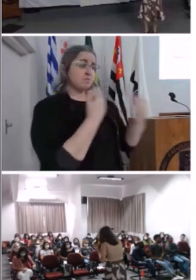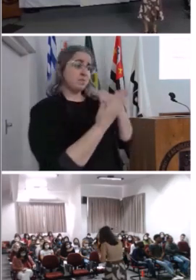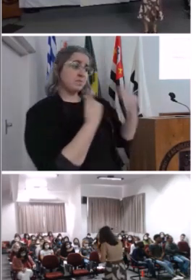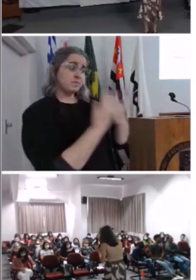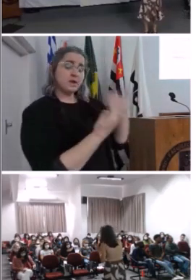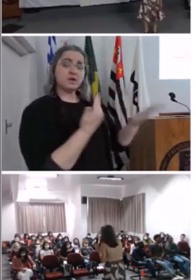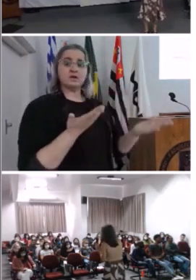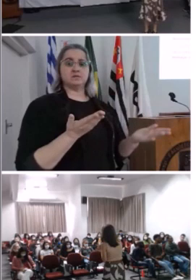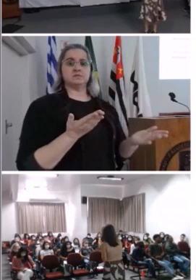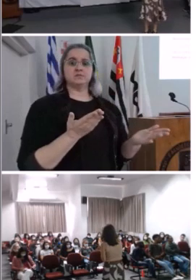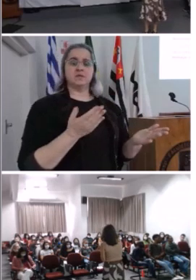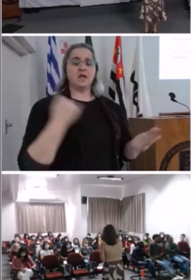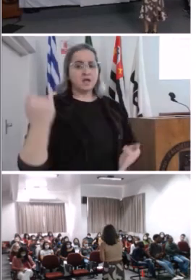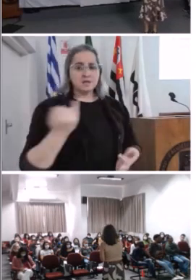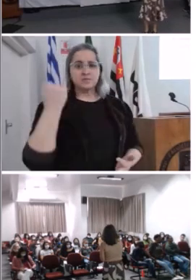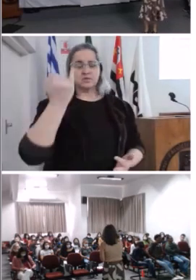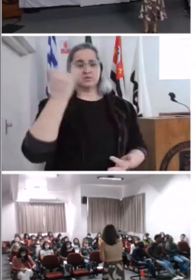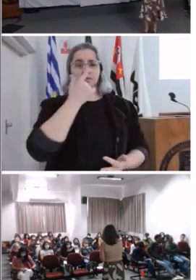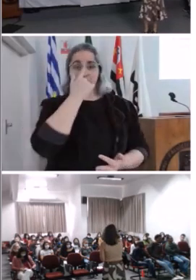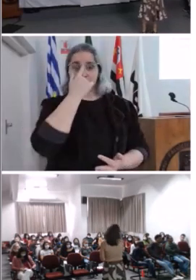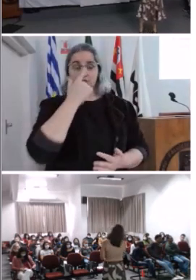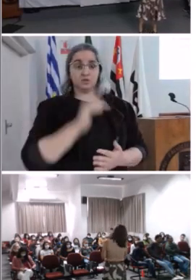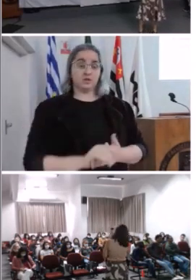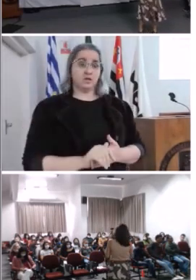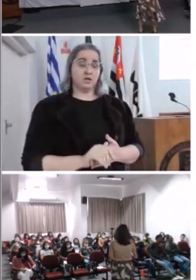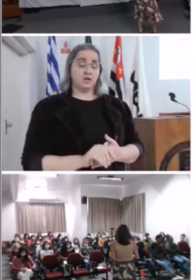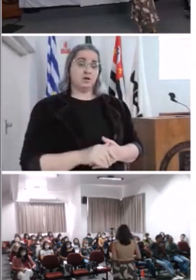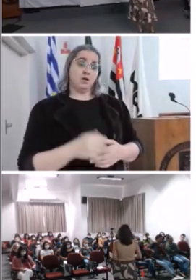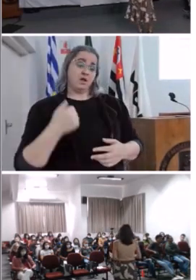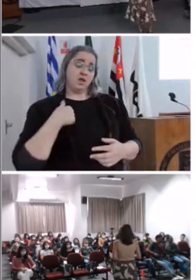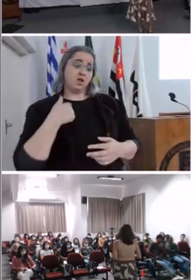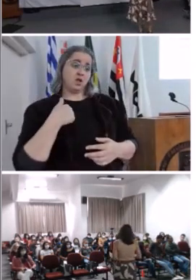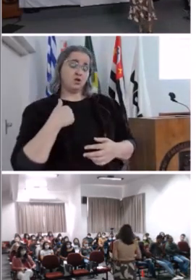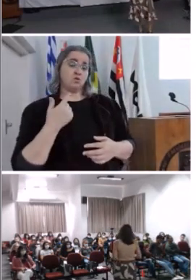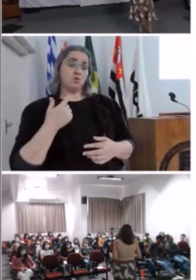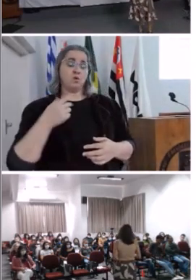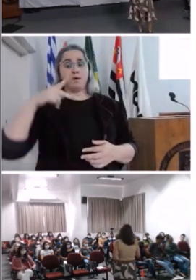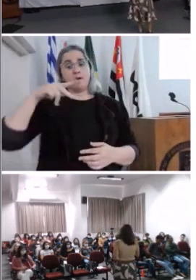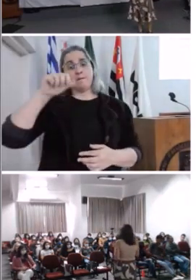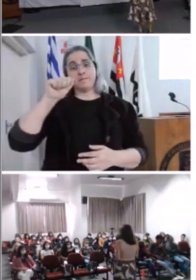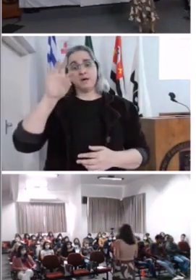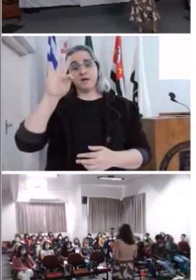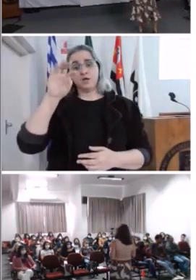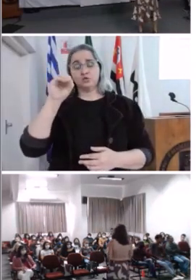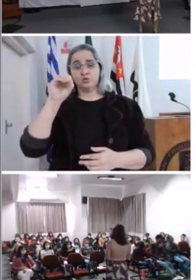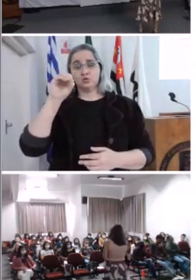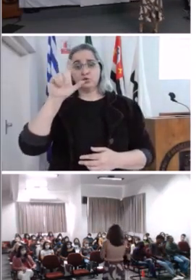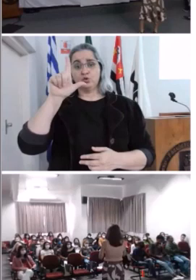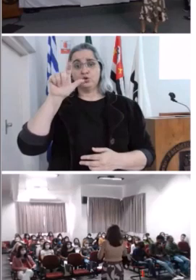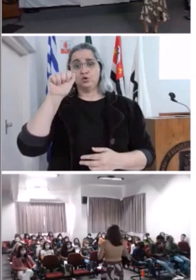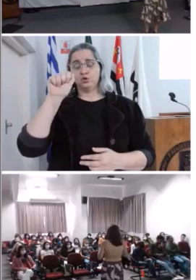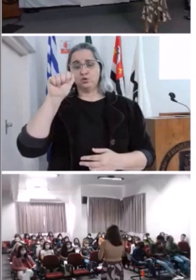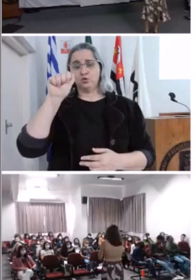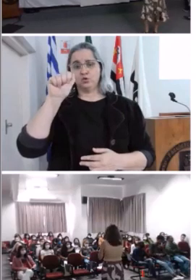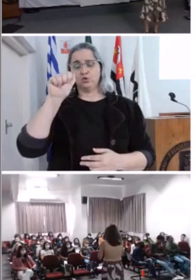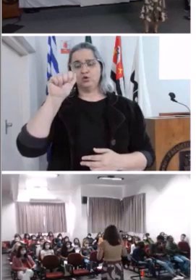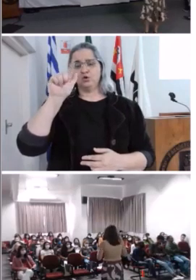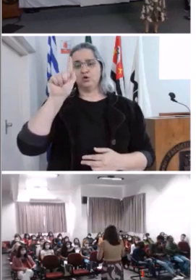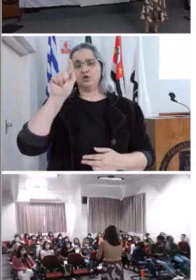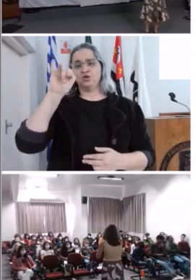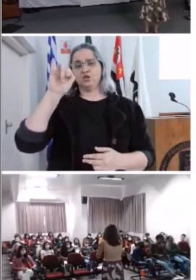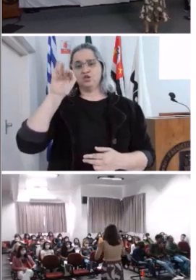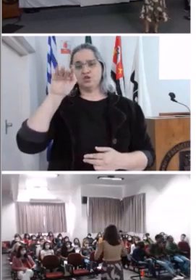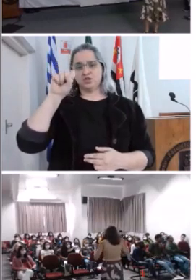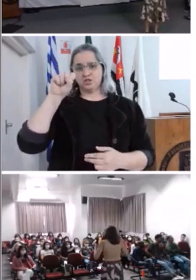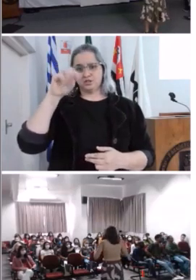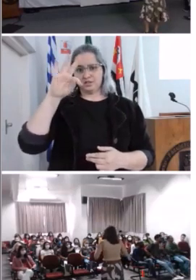uma visão que às vezes o fisiologista tem é diferente do pouquinho do patologista, mas o contexto tem que ser, ele tem que conferir no